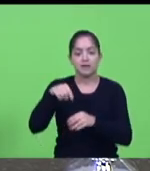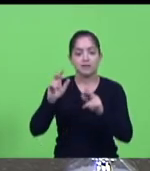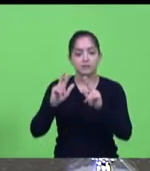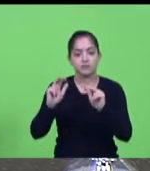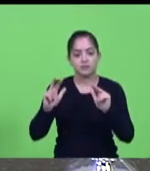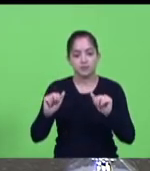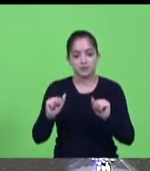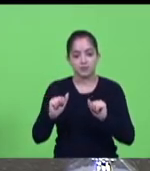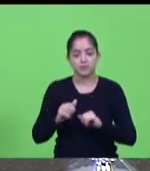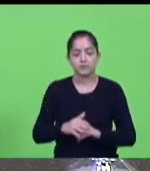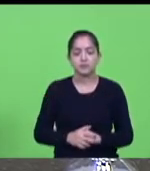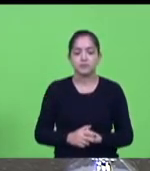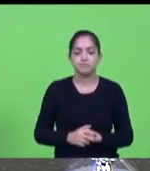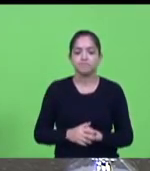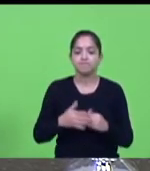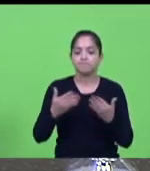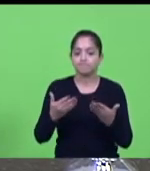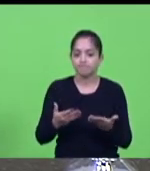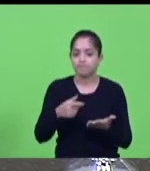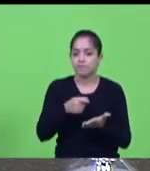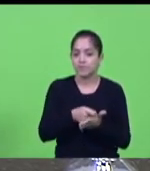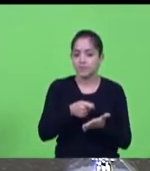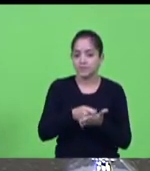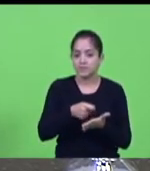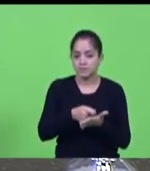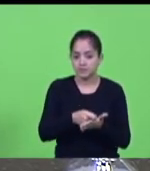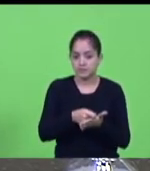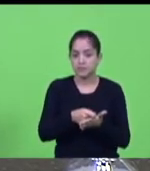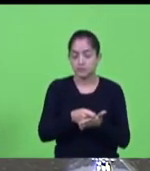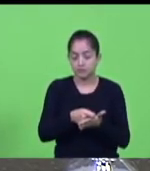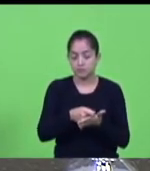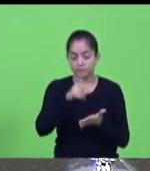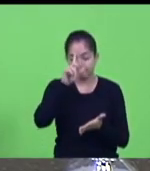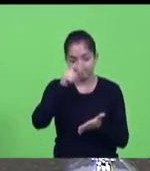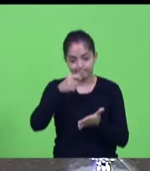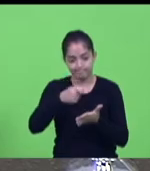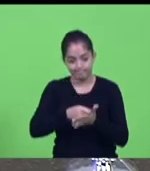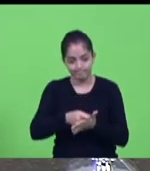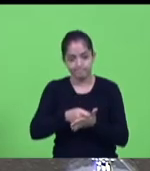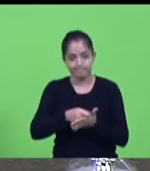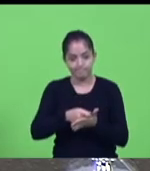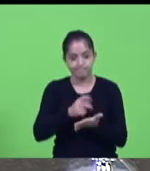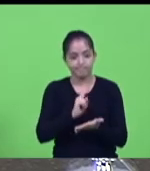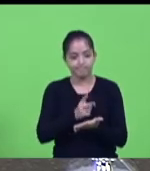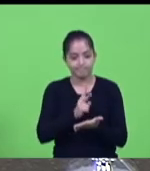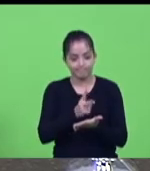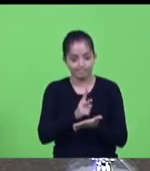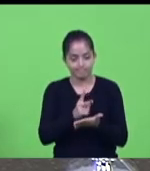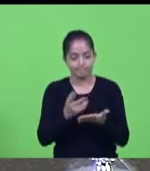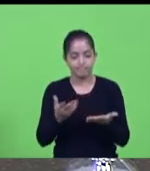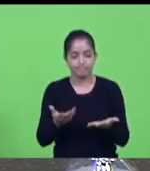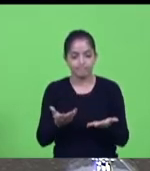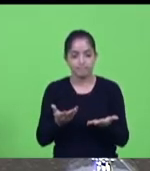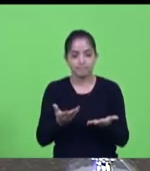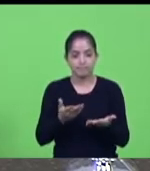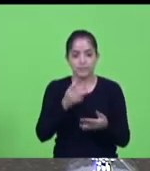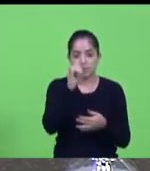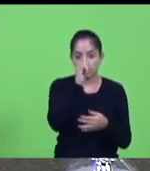Florianópolis. Persistindo os efeitos desta decisão judicial,